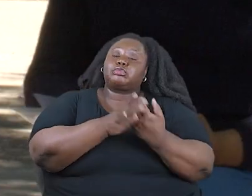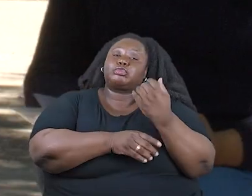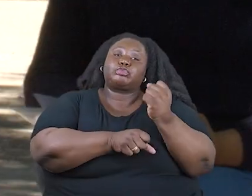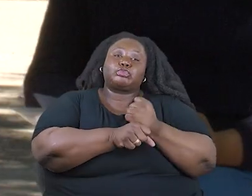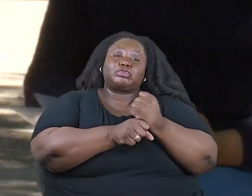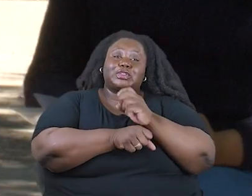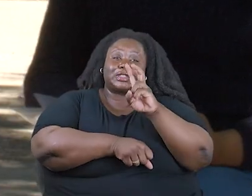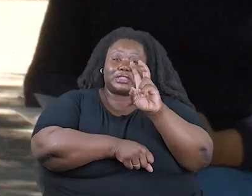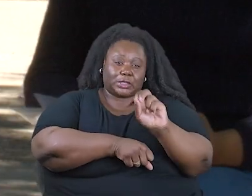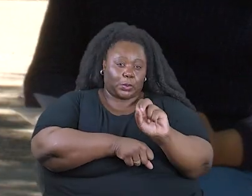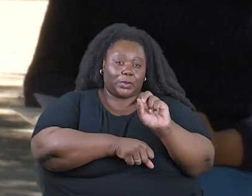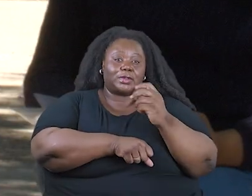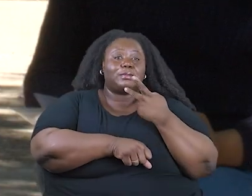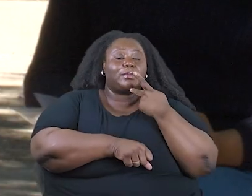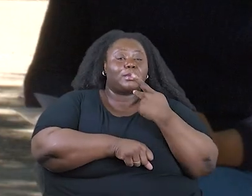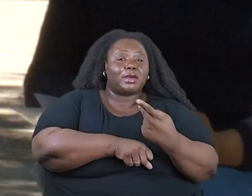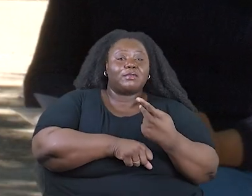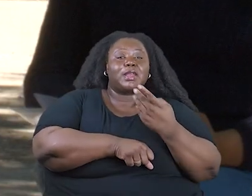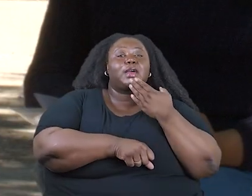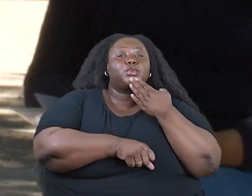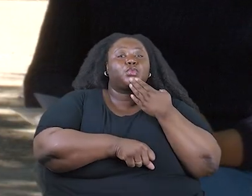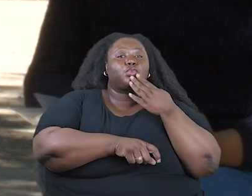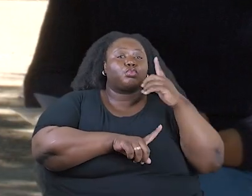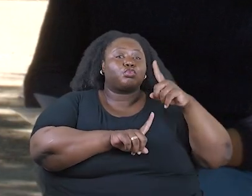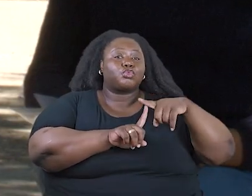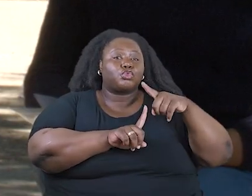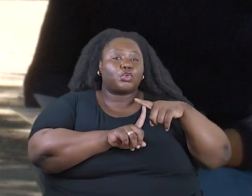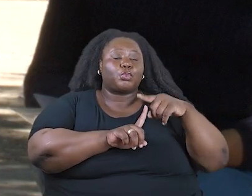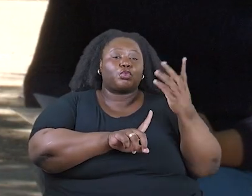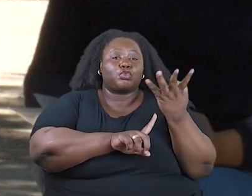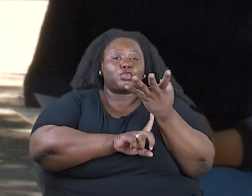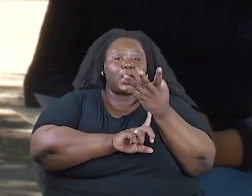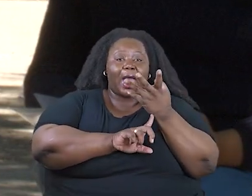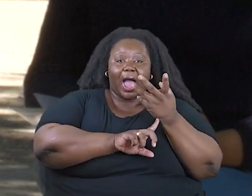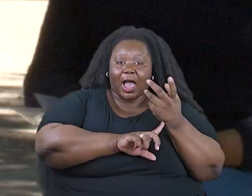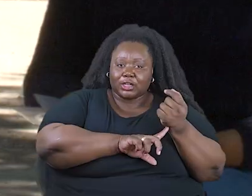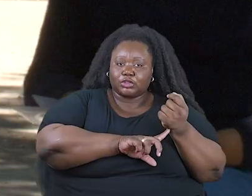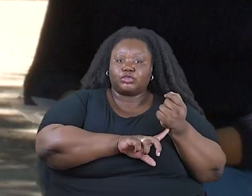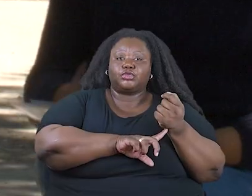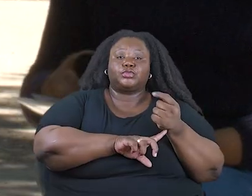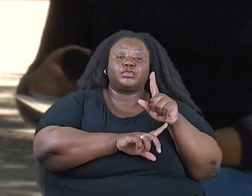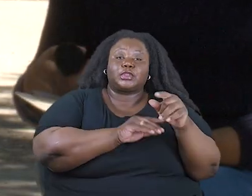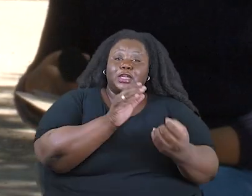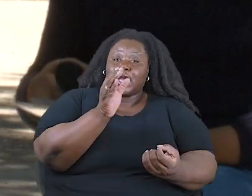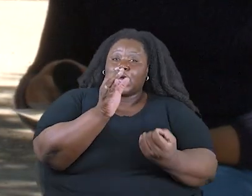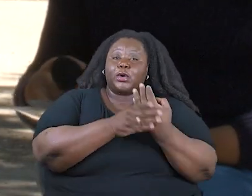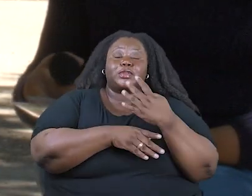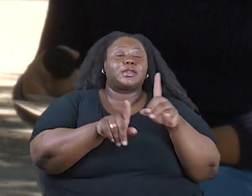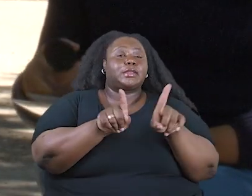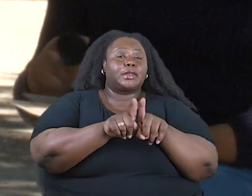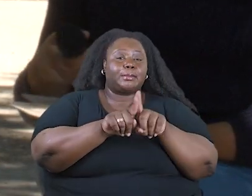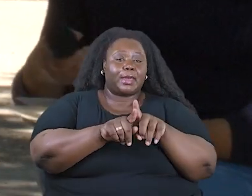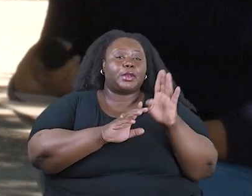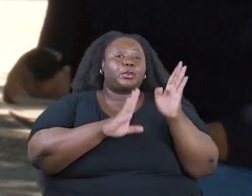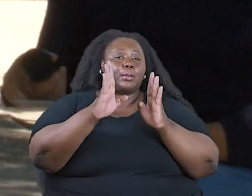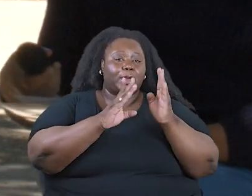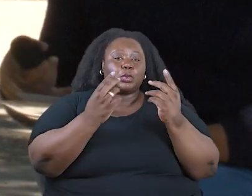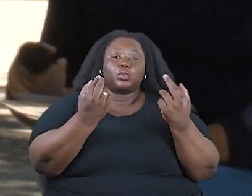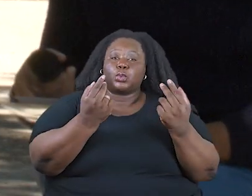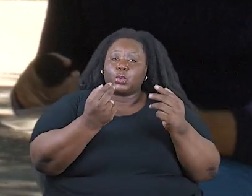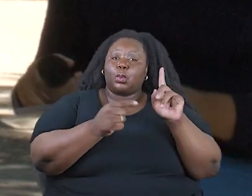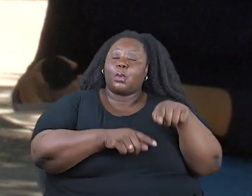50 para falar de um tipo de obra de arte que surge também nessa época, que